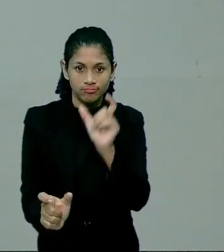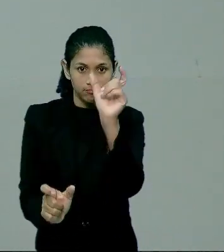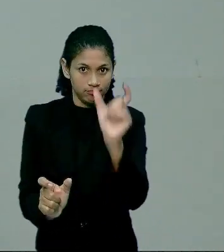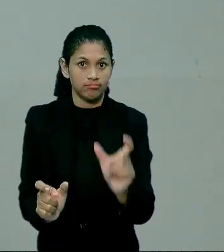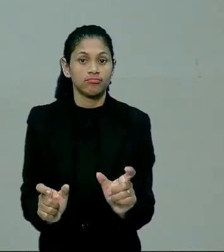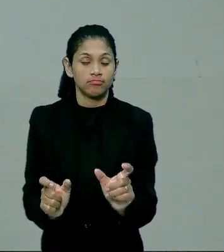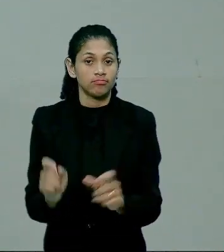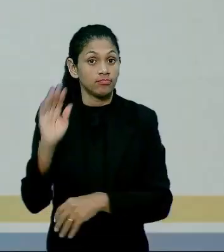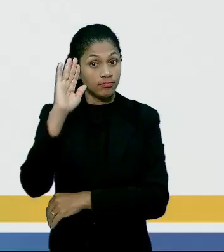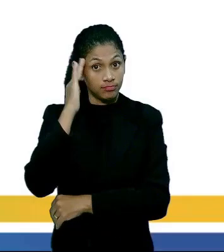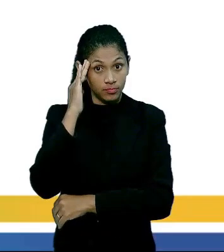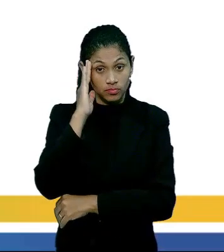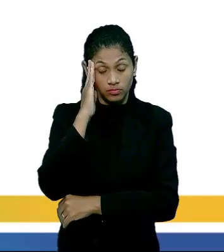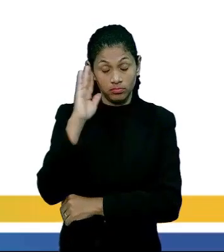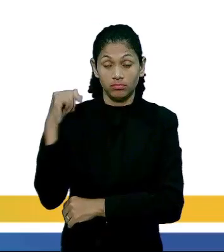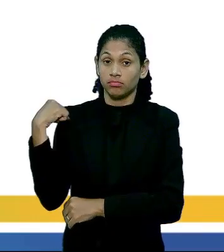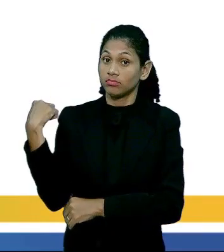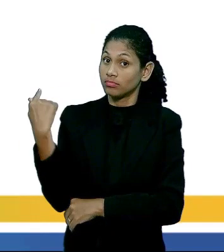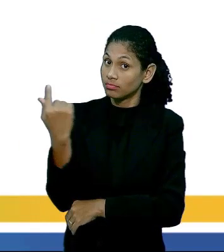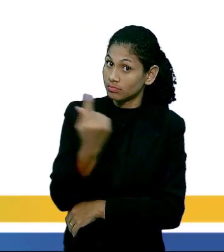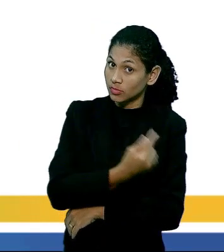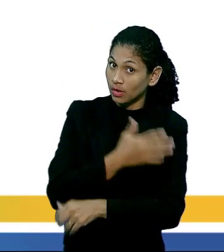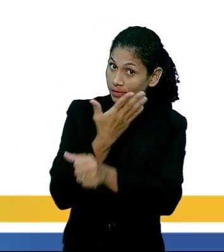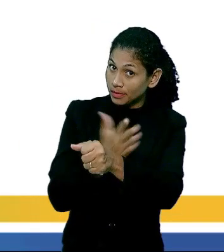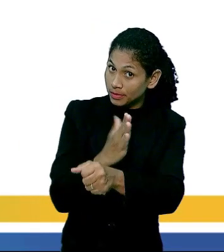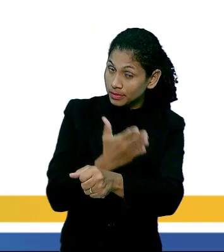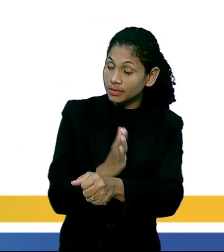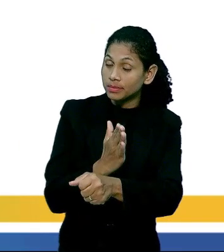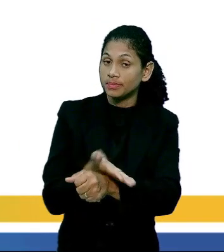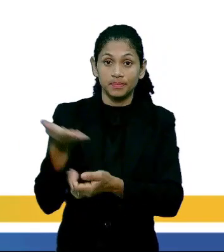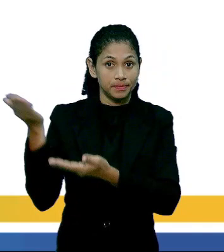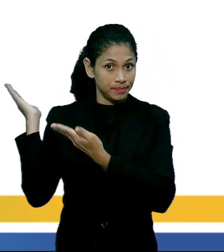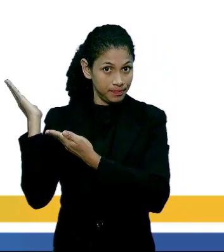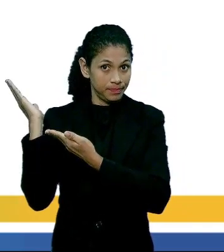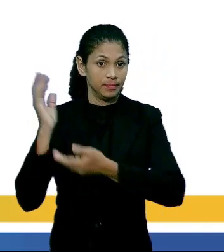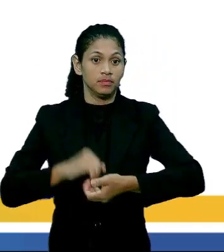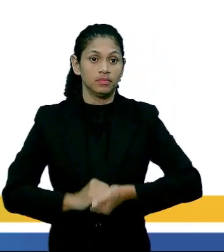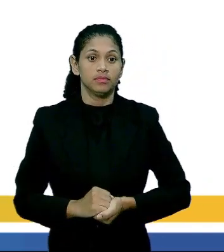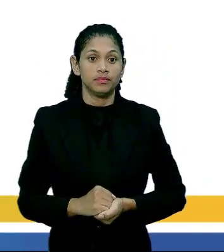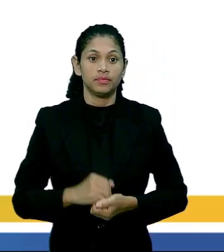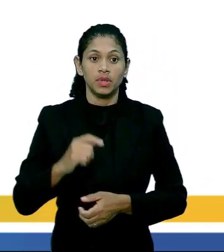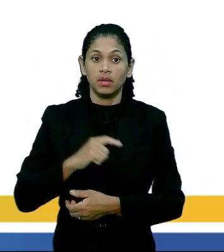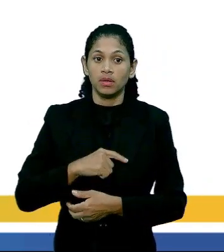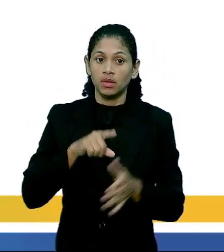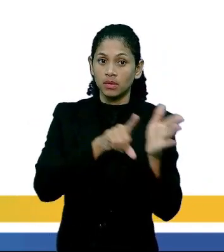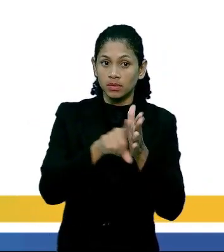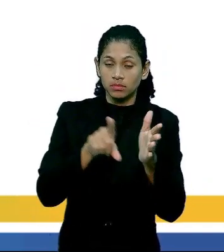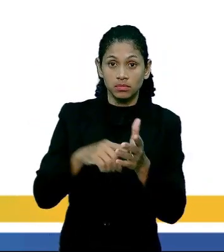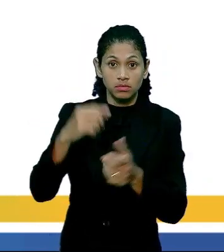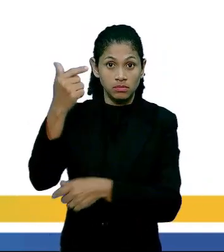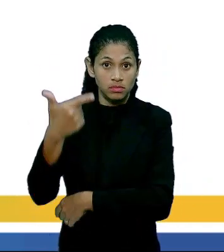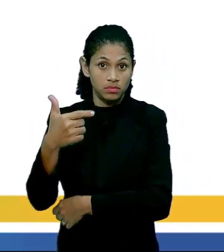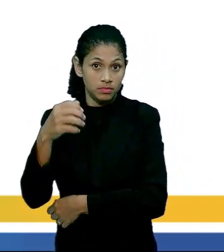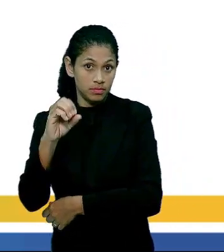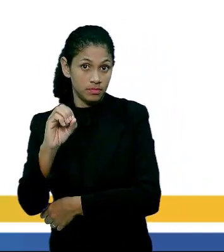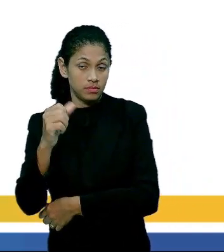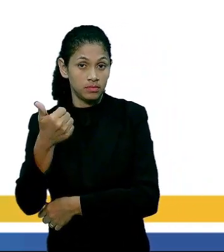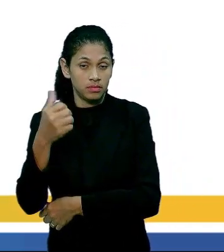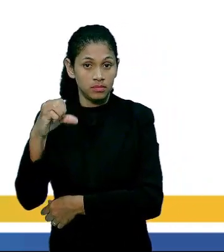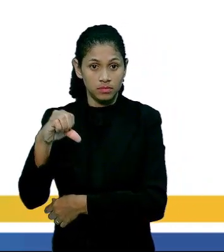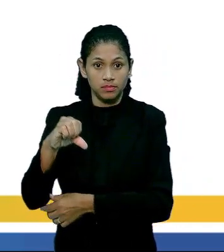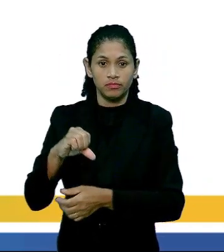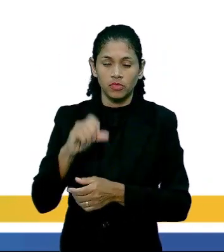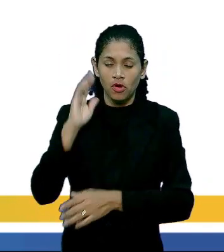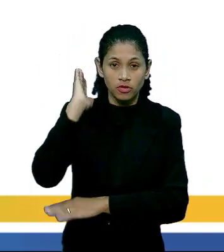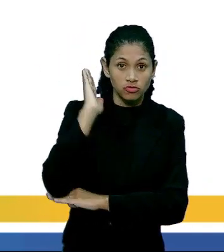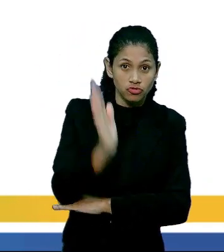problemática, a gente consegue botar em prática agora, exercitando. Temos uma questão aí do Enem de 2019, que a gente vai direto